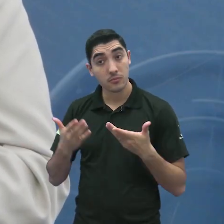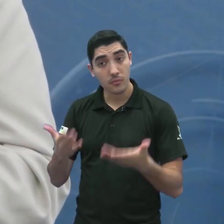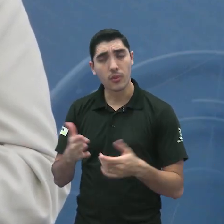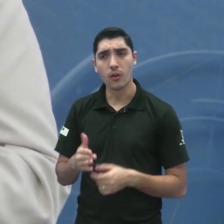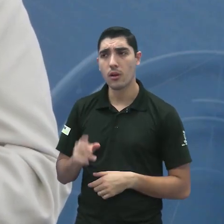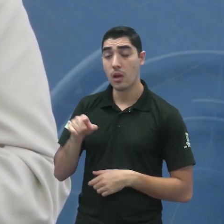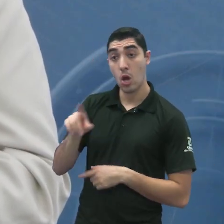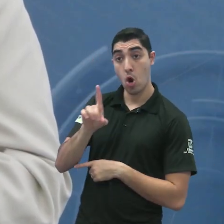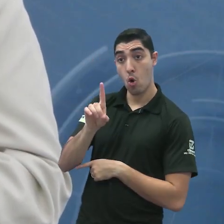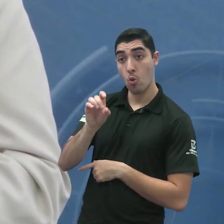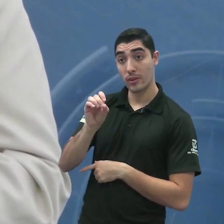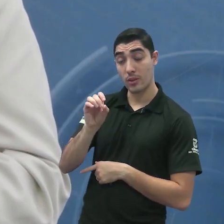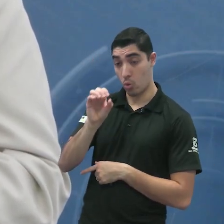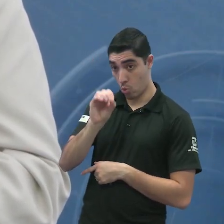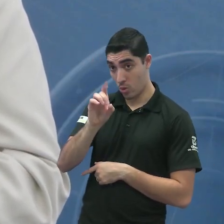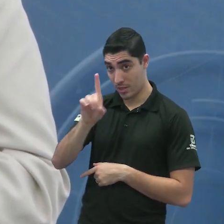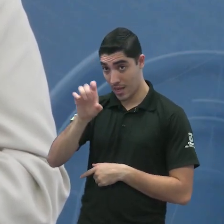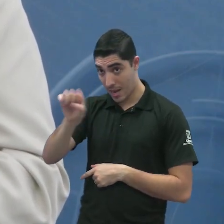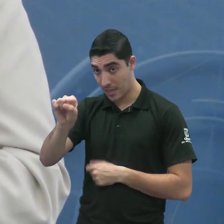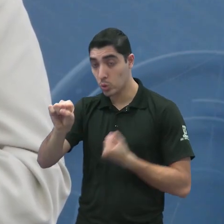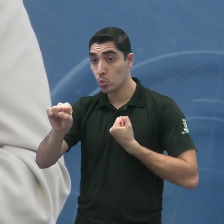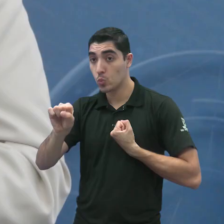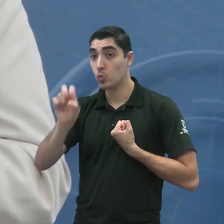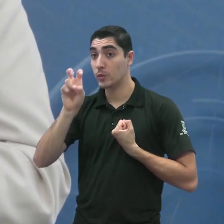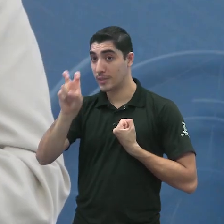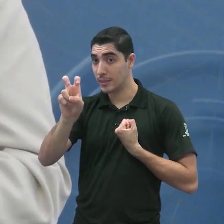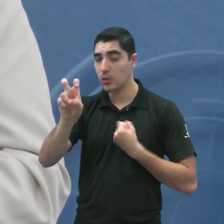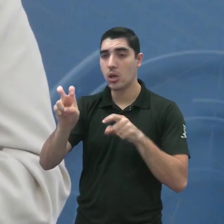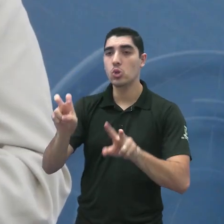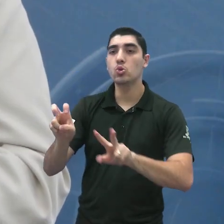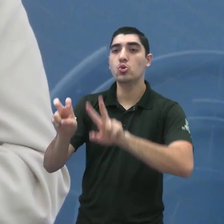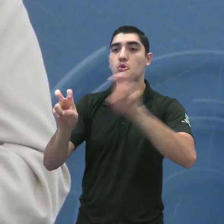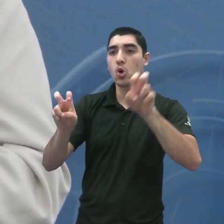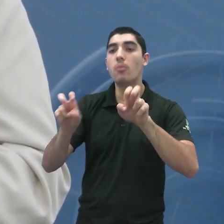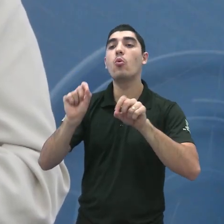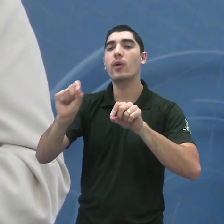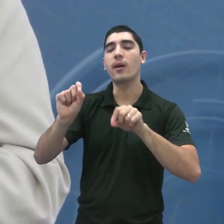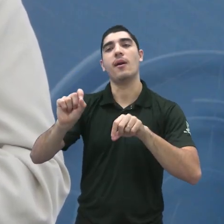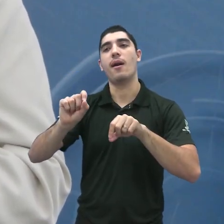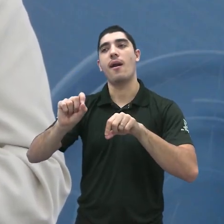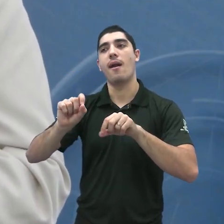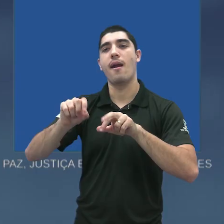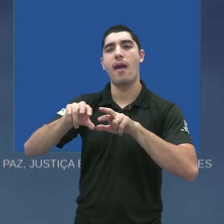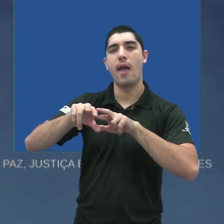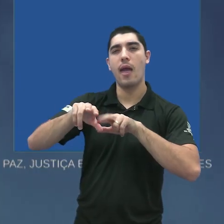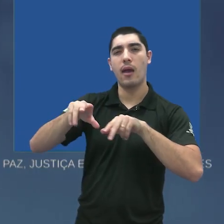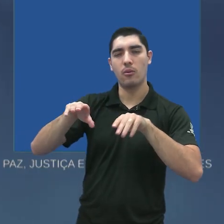o ODS 5, que diz respeito à igualdade de gêneros, né, com